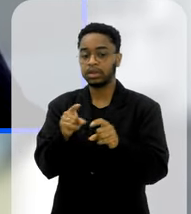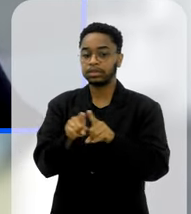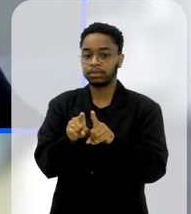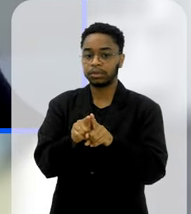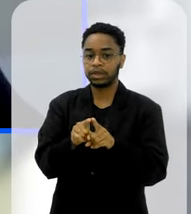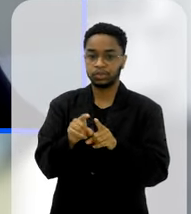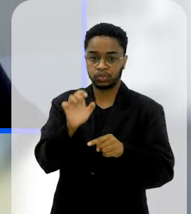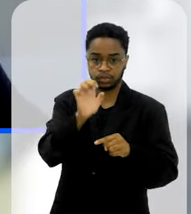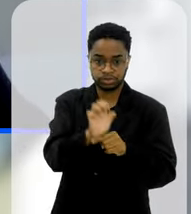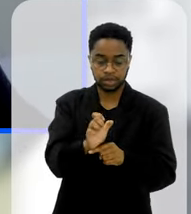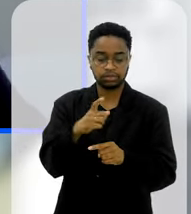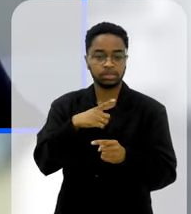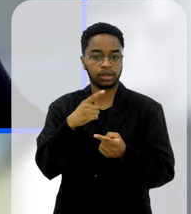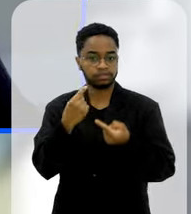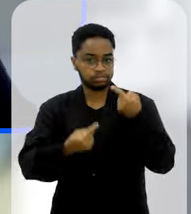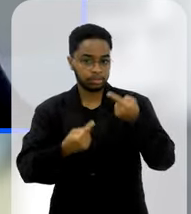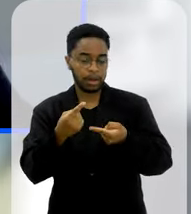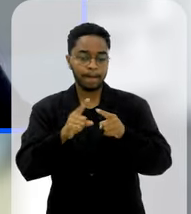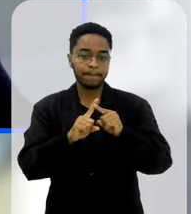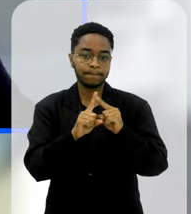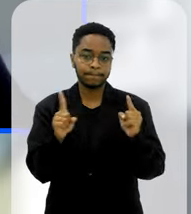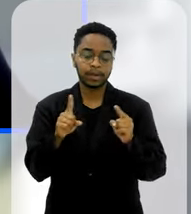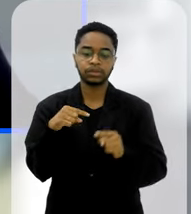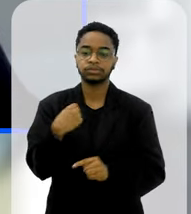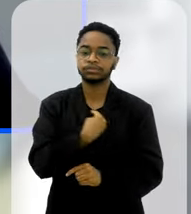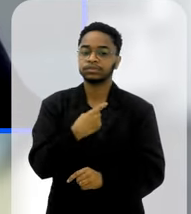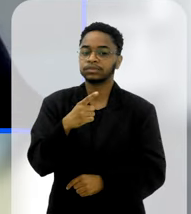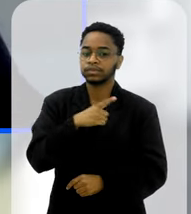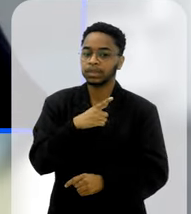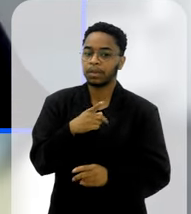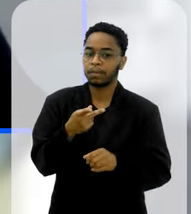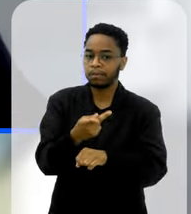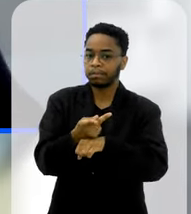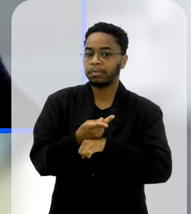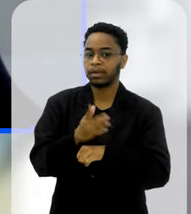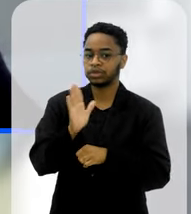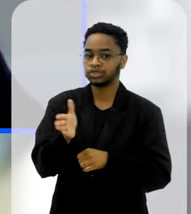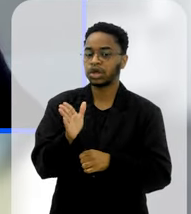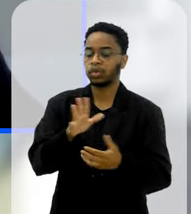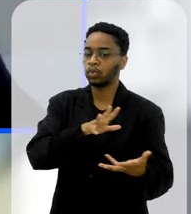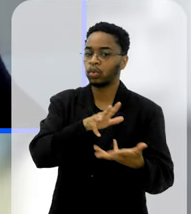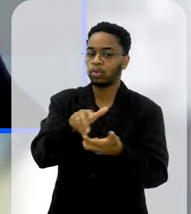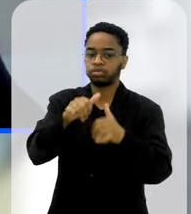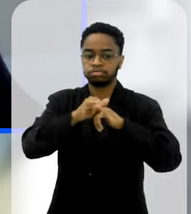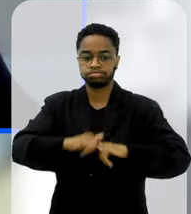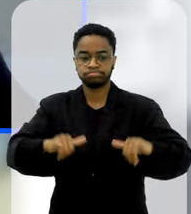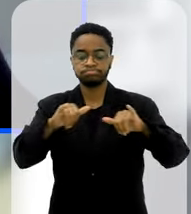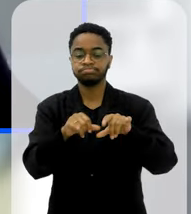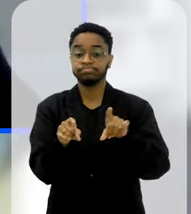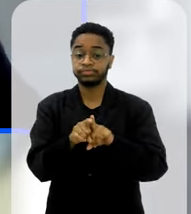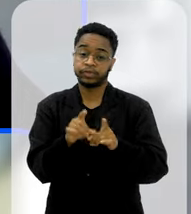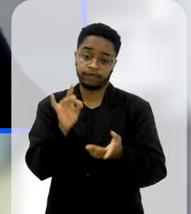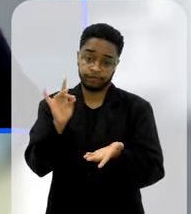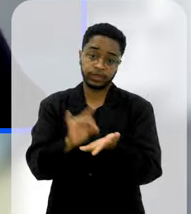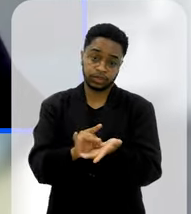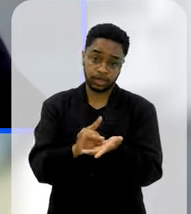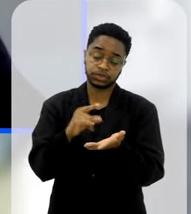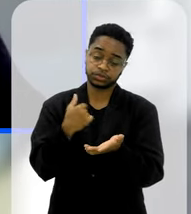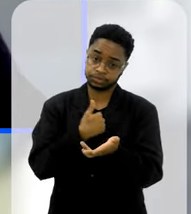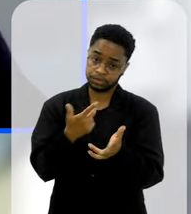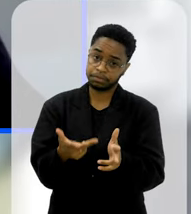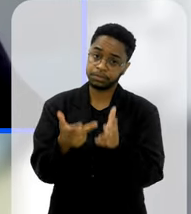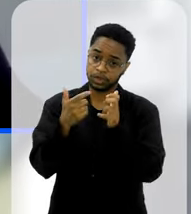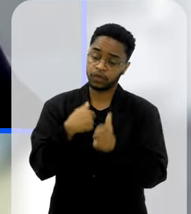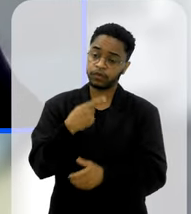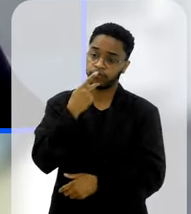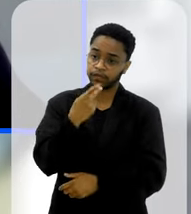casa, da universidade, nem do estado. Nós temos já essa titulação a nível mundial, e é um fato,